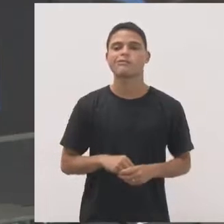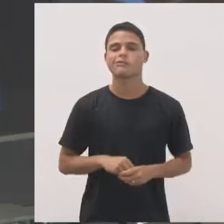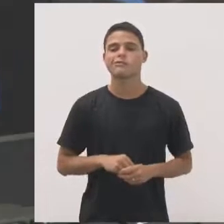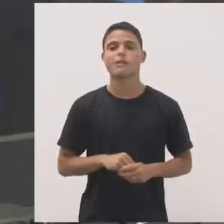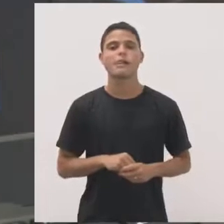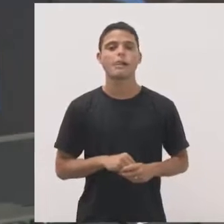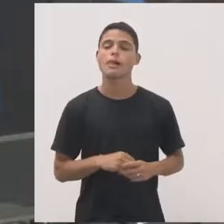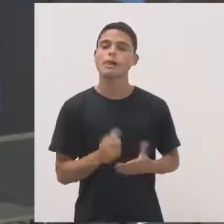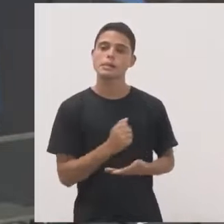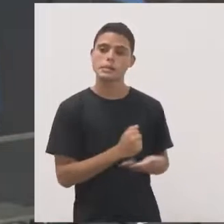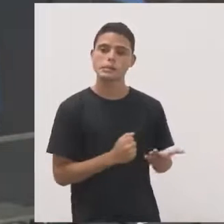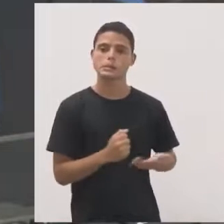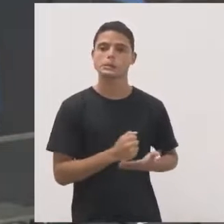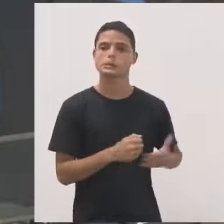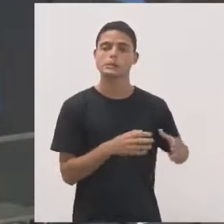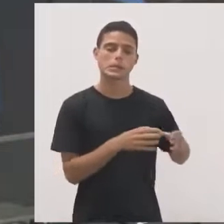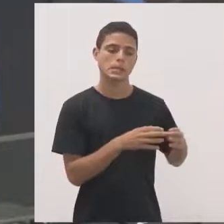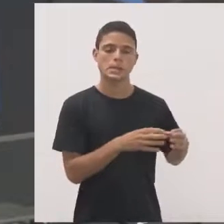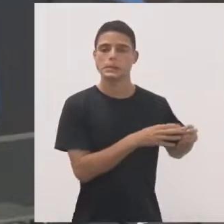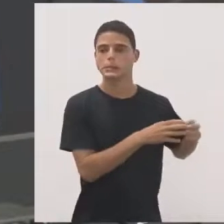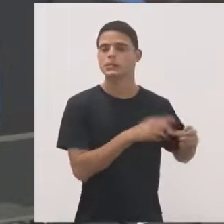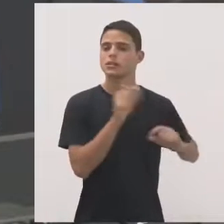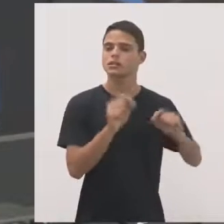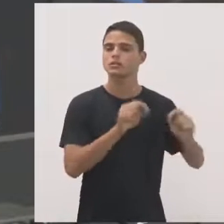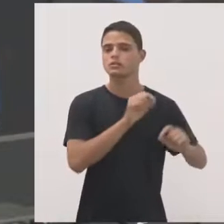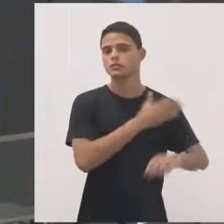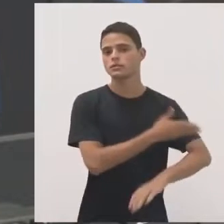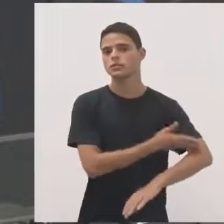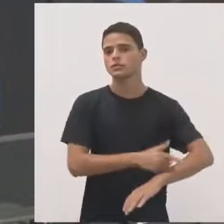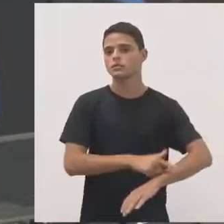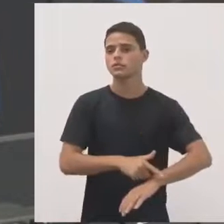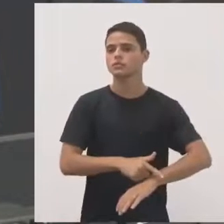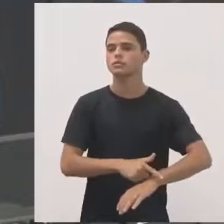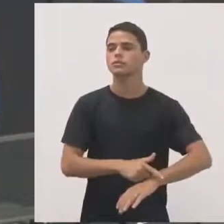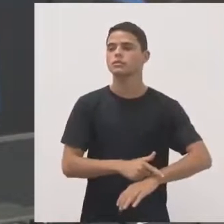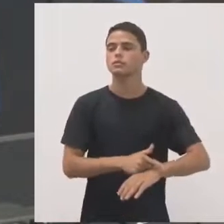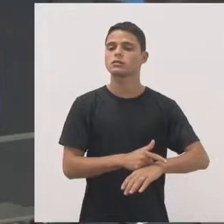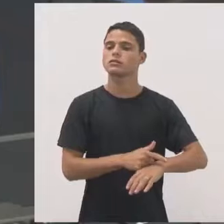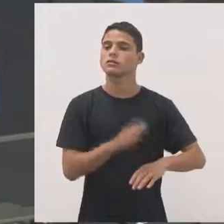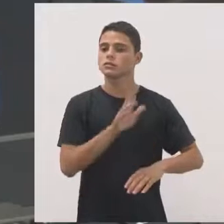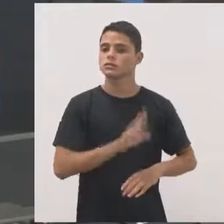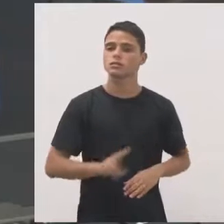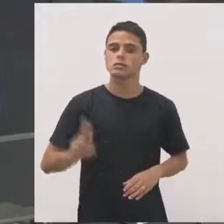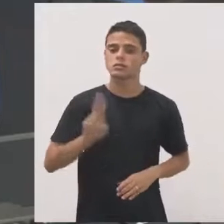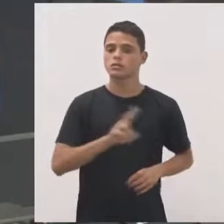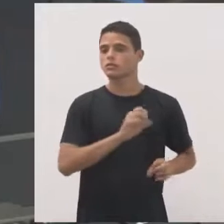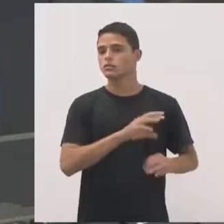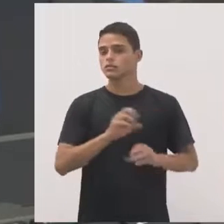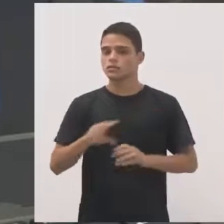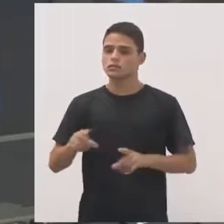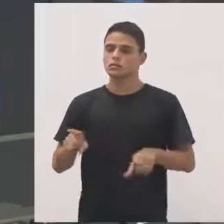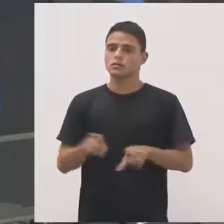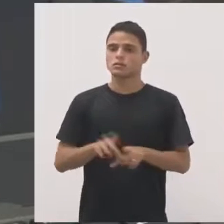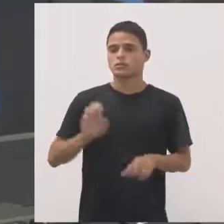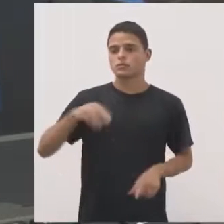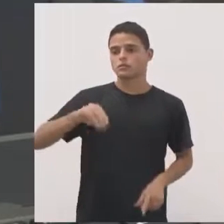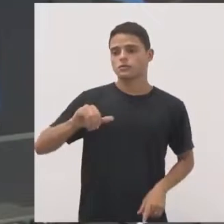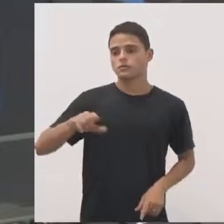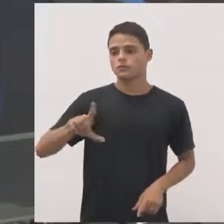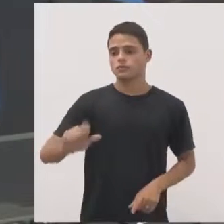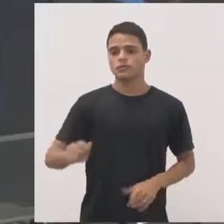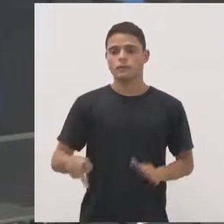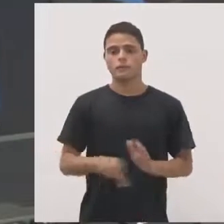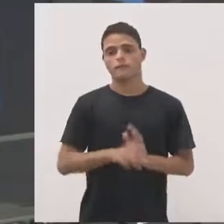seu domínio, da sua instituição, que é a educação, tá bom? Então, colocando esse computador com esse e-mail que todos os NITs acredito que passaram para